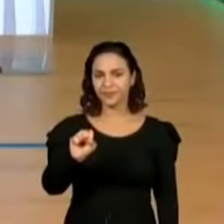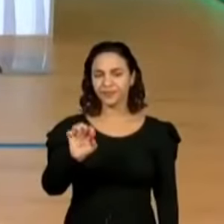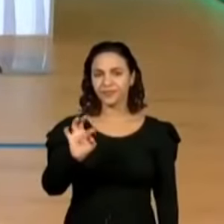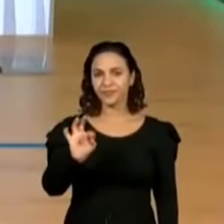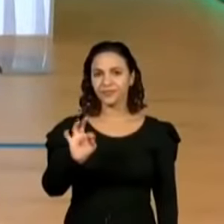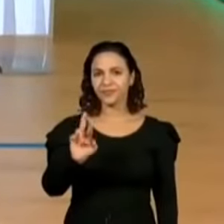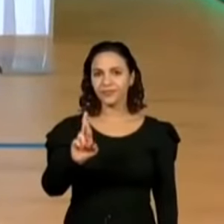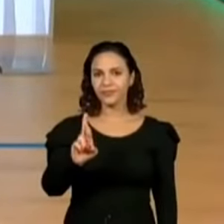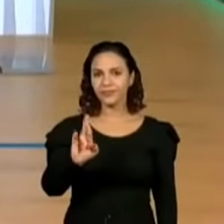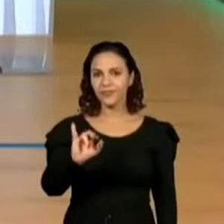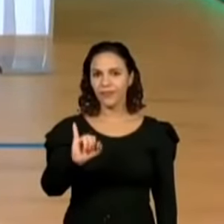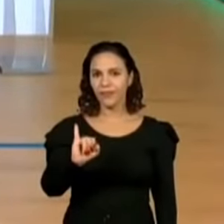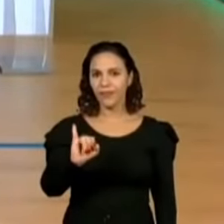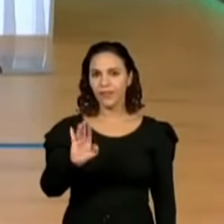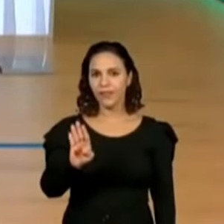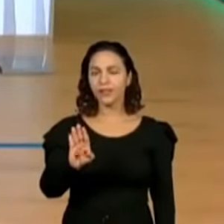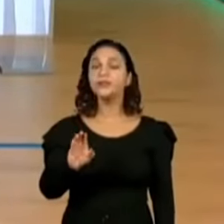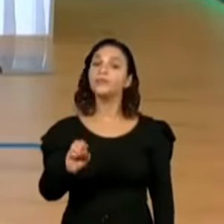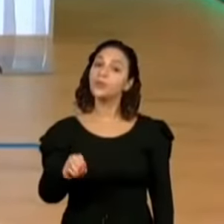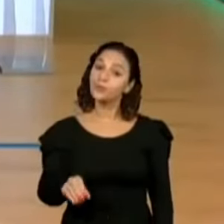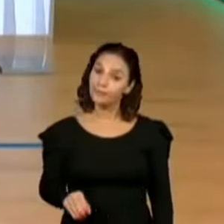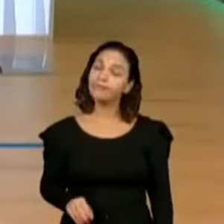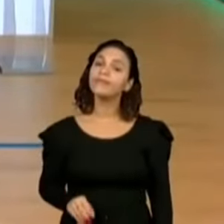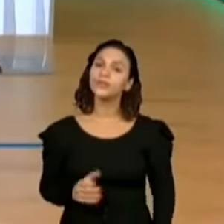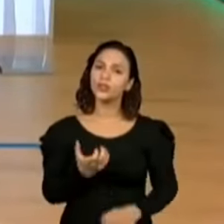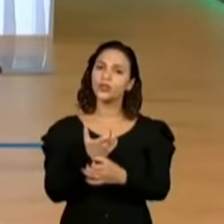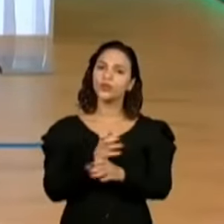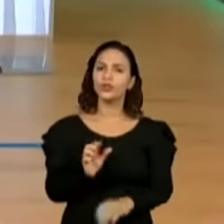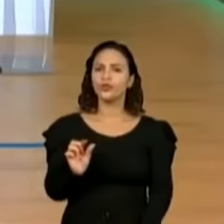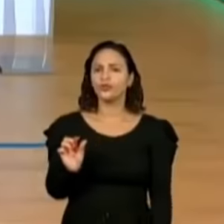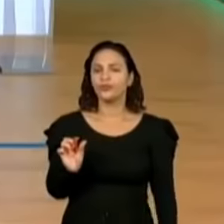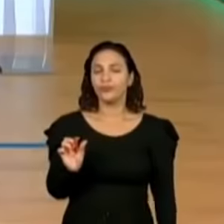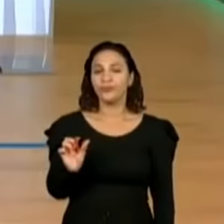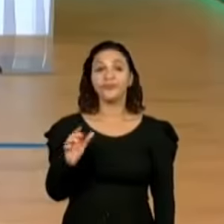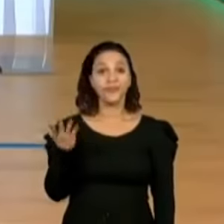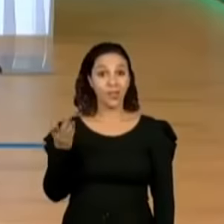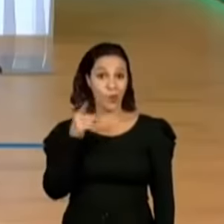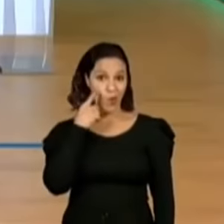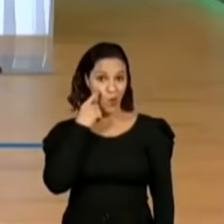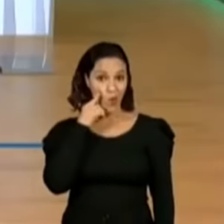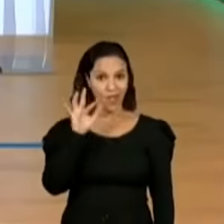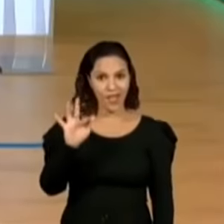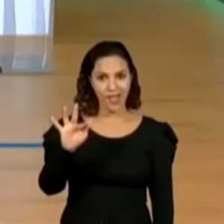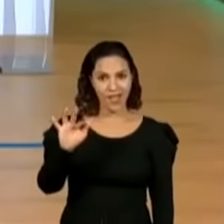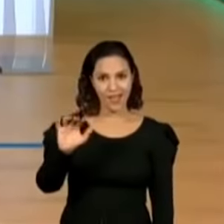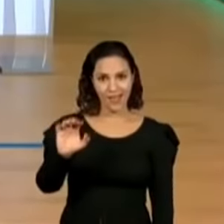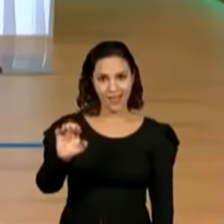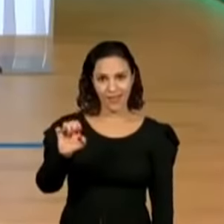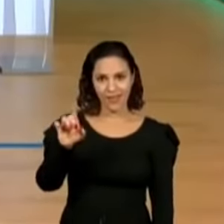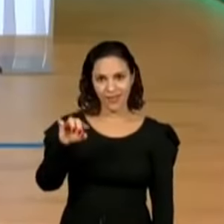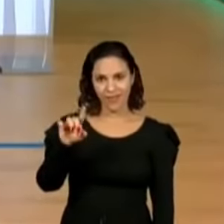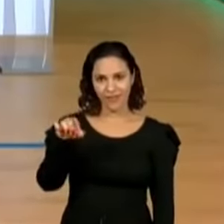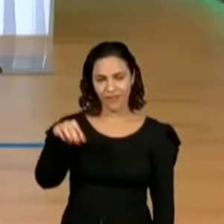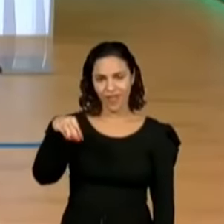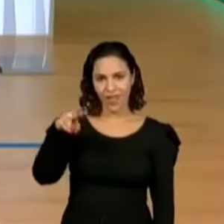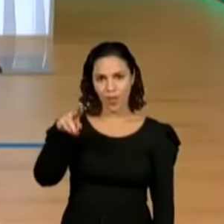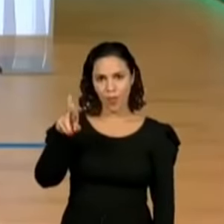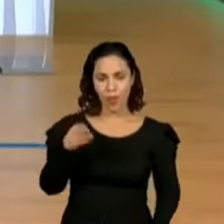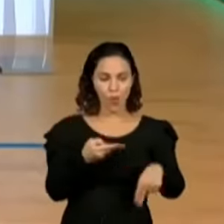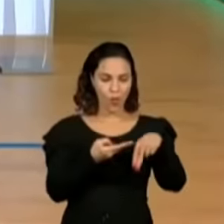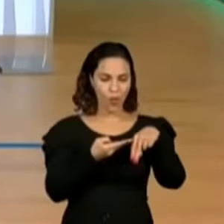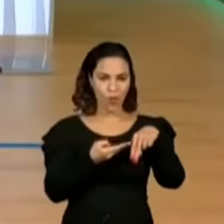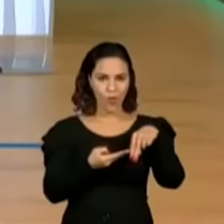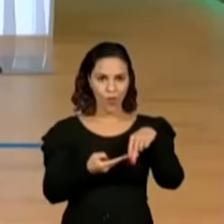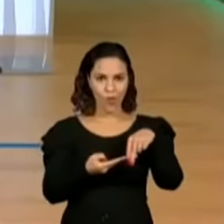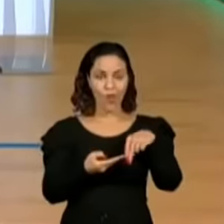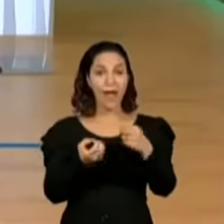Estribo. Muito bom. Diferente, não é? O menor osso. Então, o fêmur é o maior e o estribo é o menor.